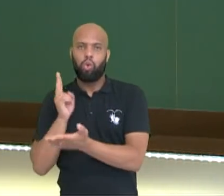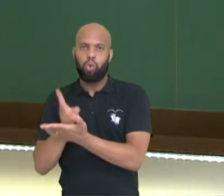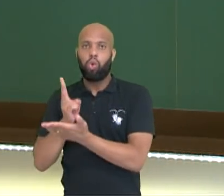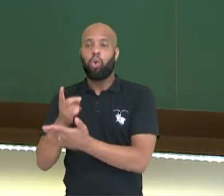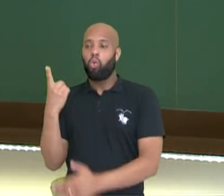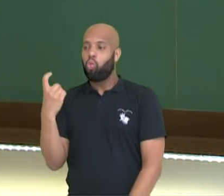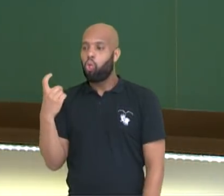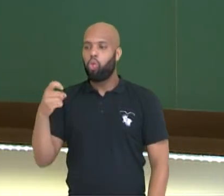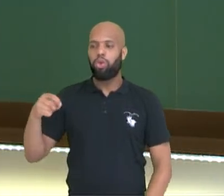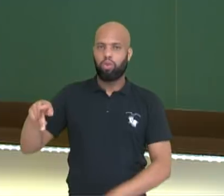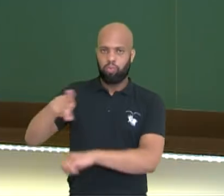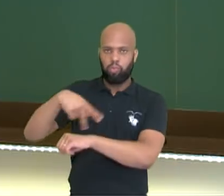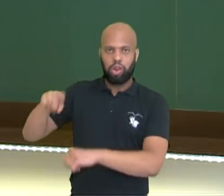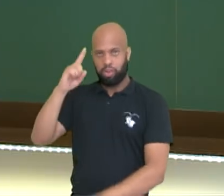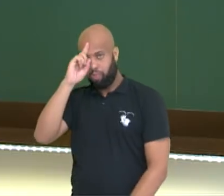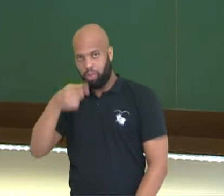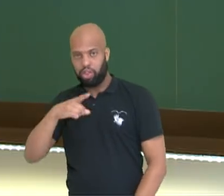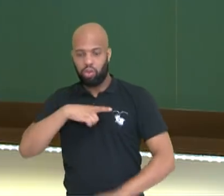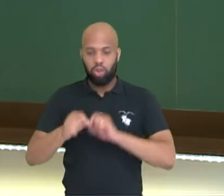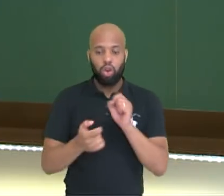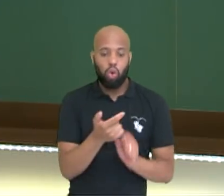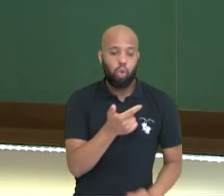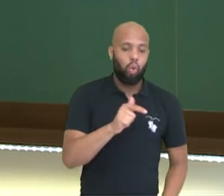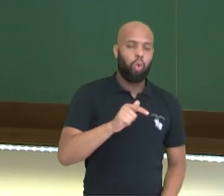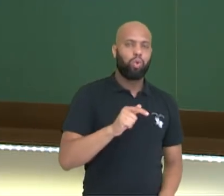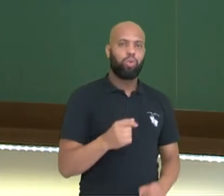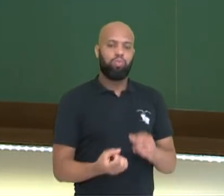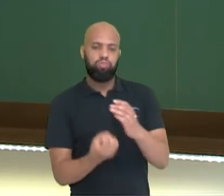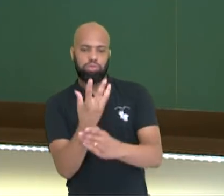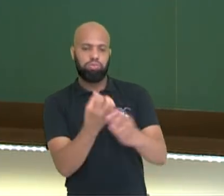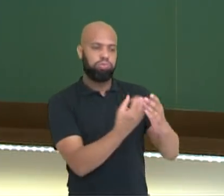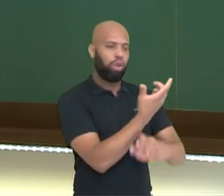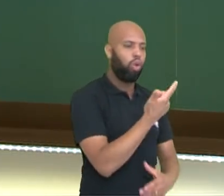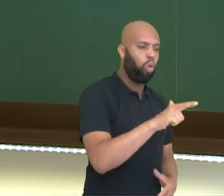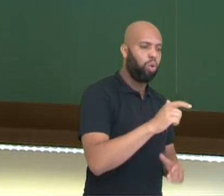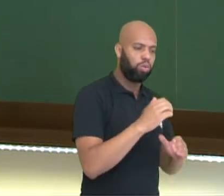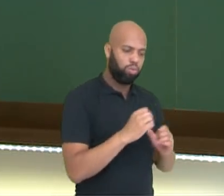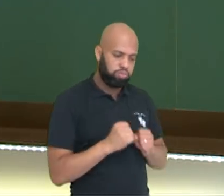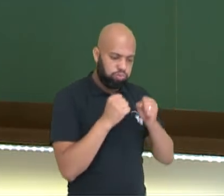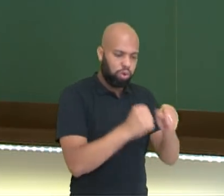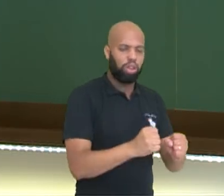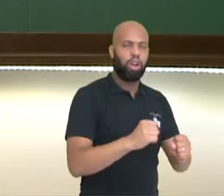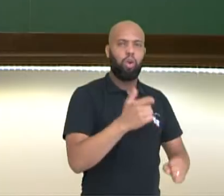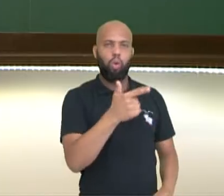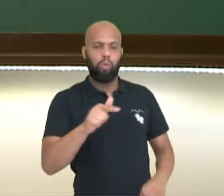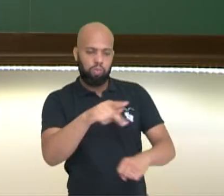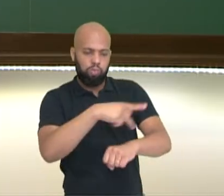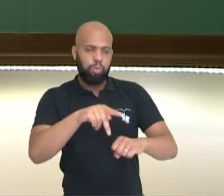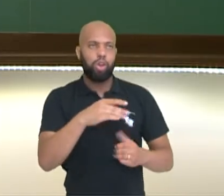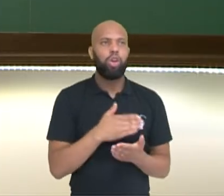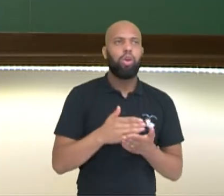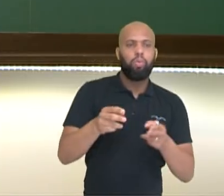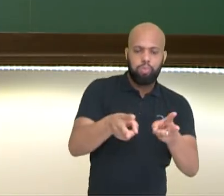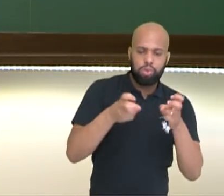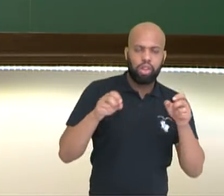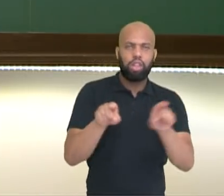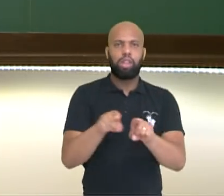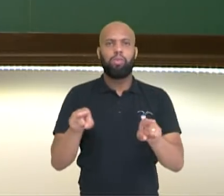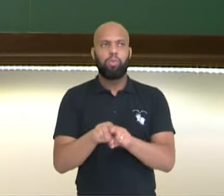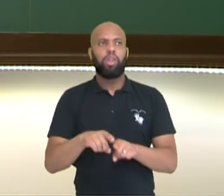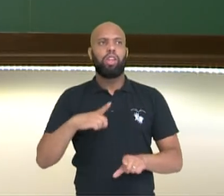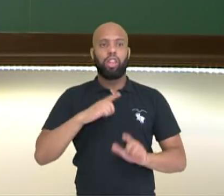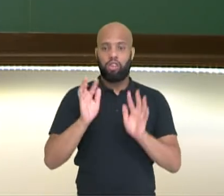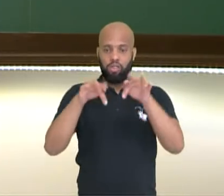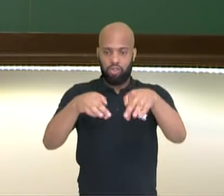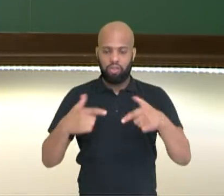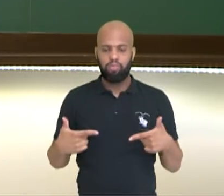sendo alterado com o surgimento de outras potências. O que passou a acontecer? Ó? Nós passamos a perceber que, ao término da